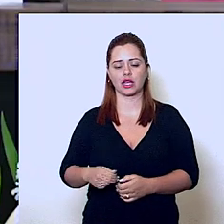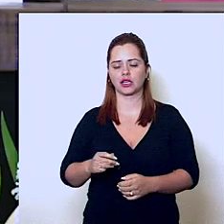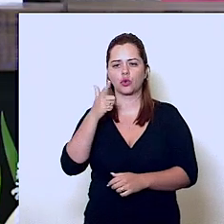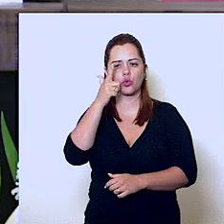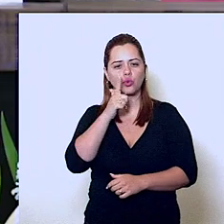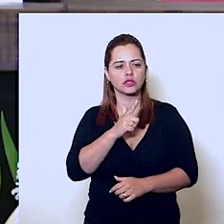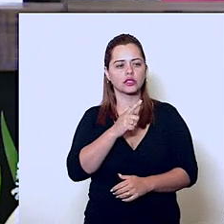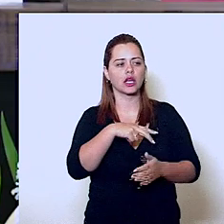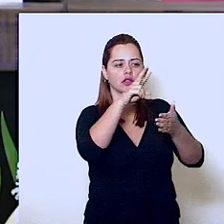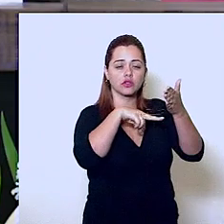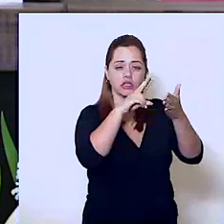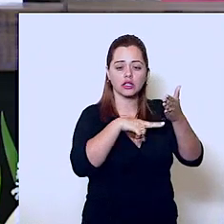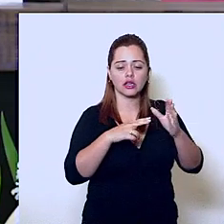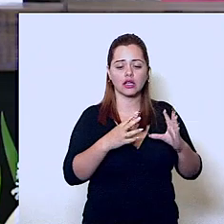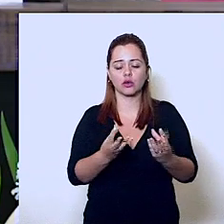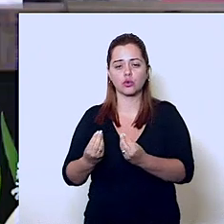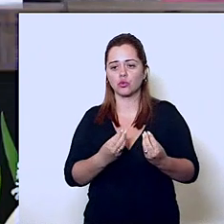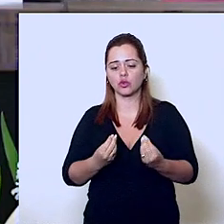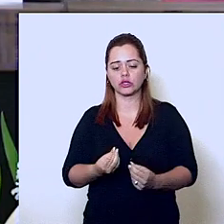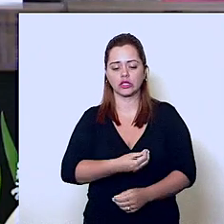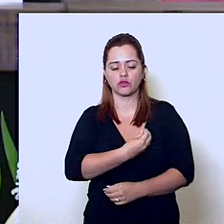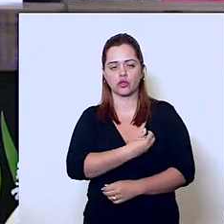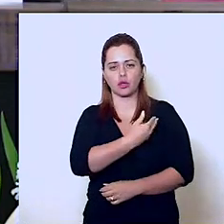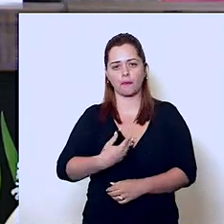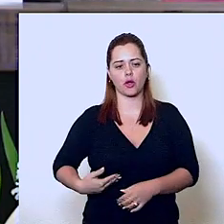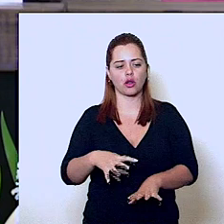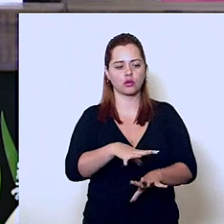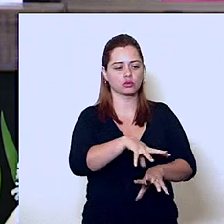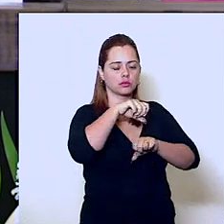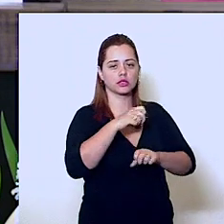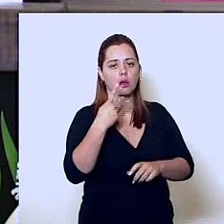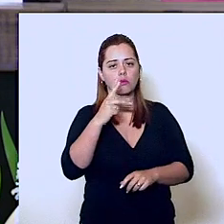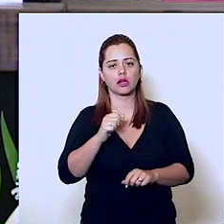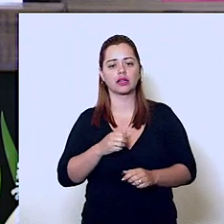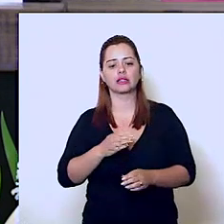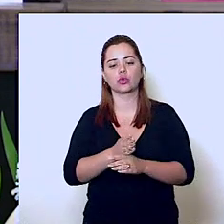vida pública inspiração para poder seguir sempre alinhado com os